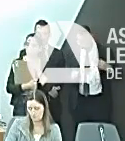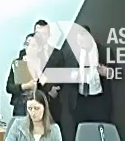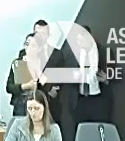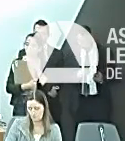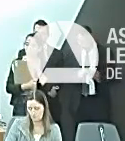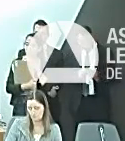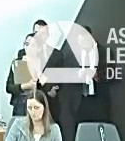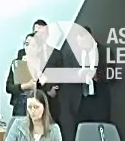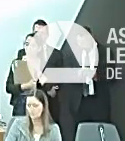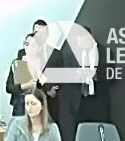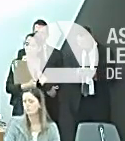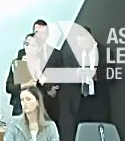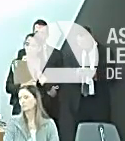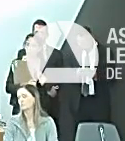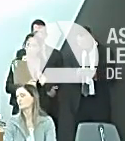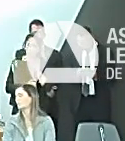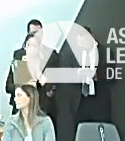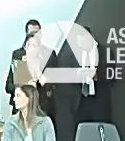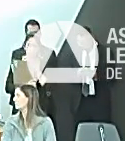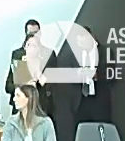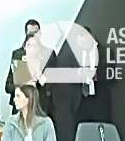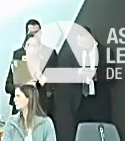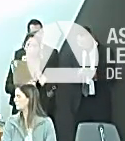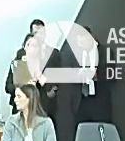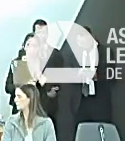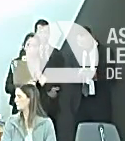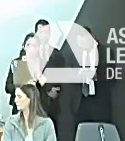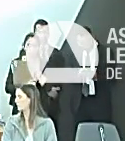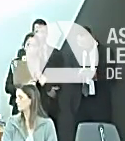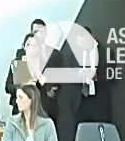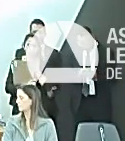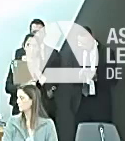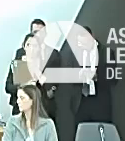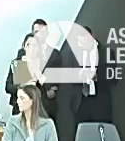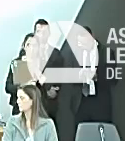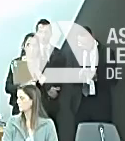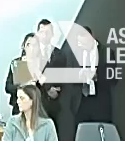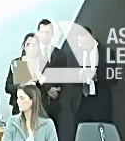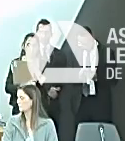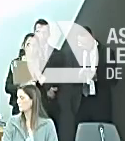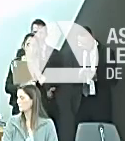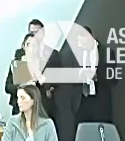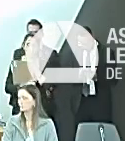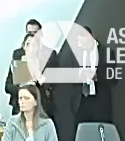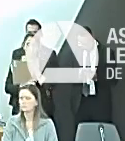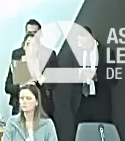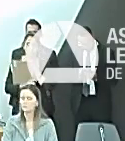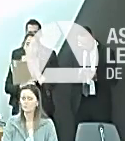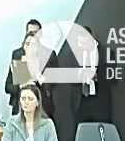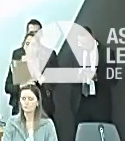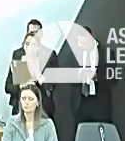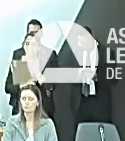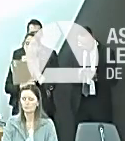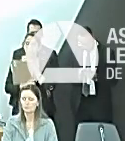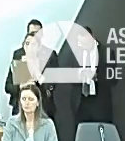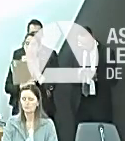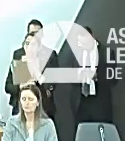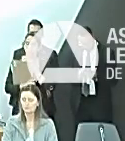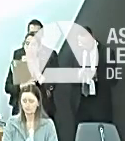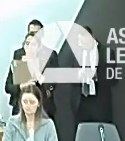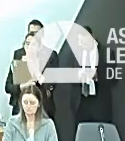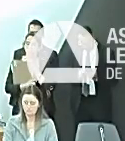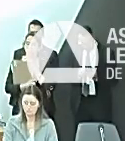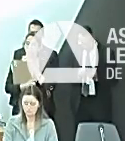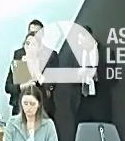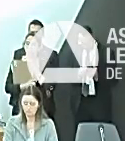lúcio alves de araújo secretário de estado de justiça e segurança pública o presidente agradece a presença da senhora quem é